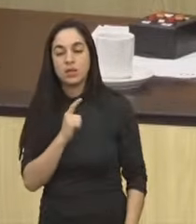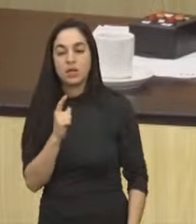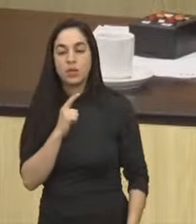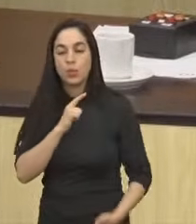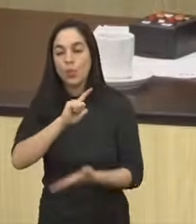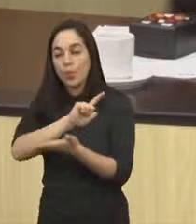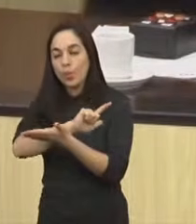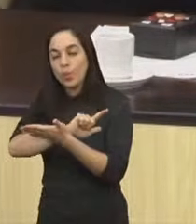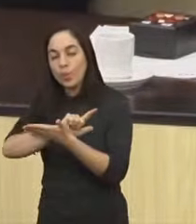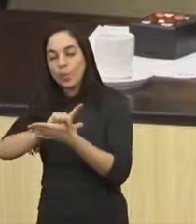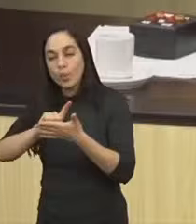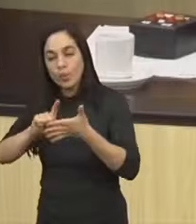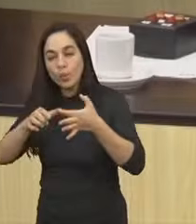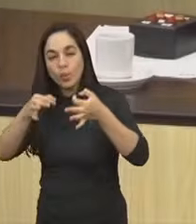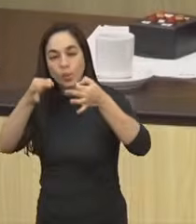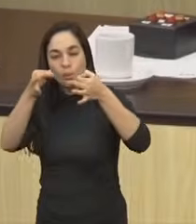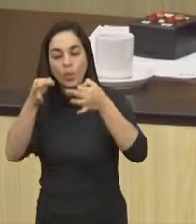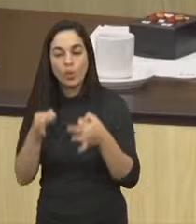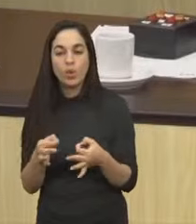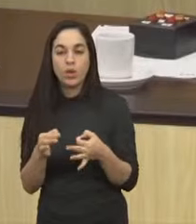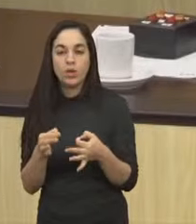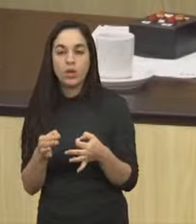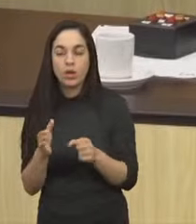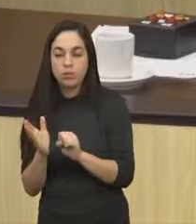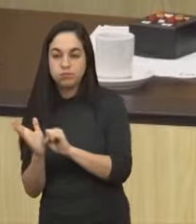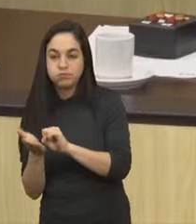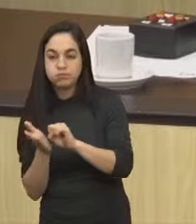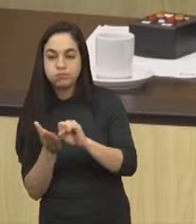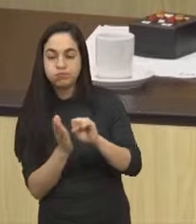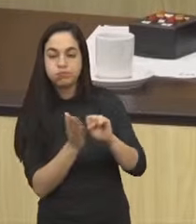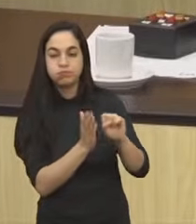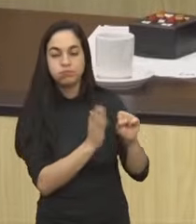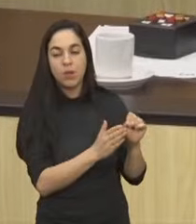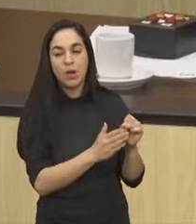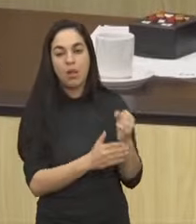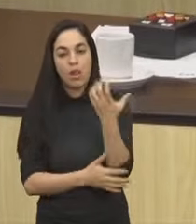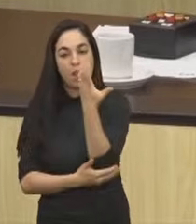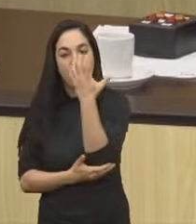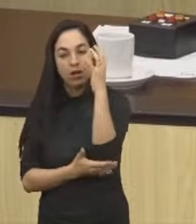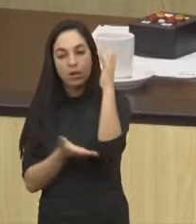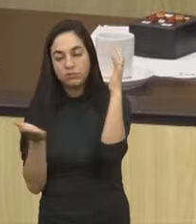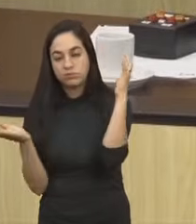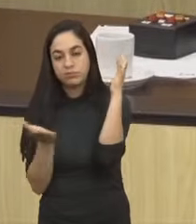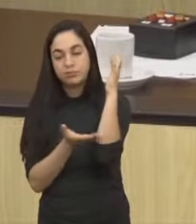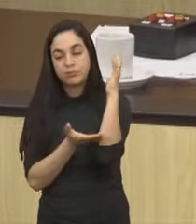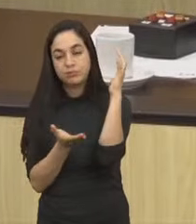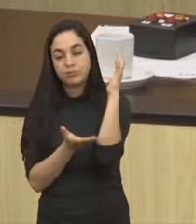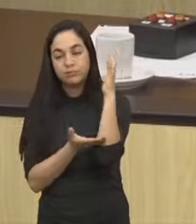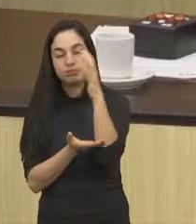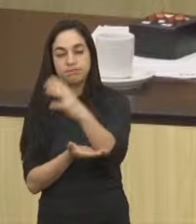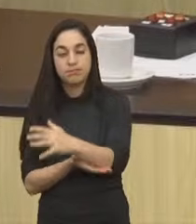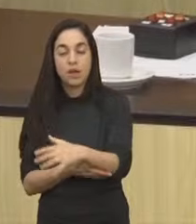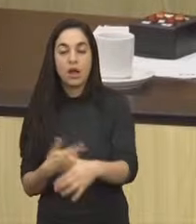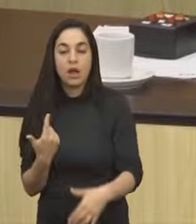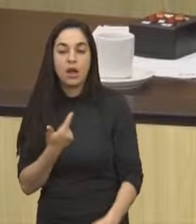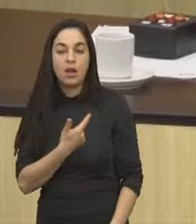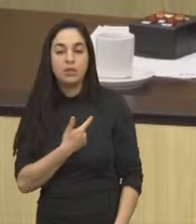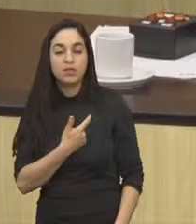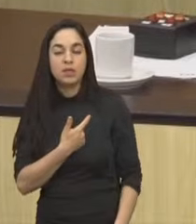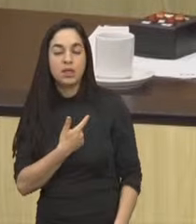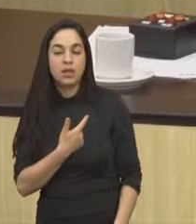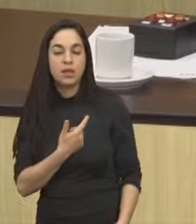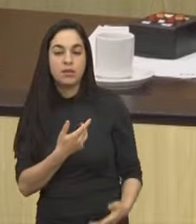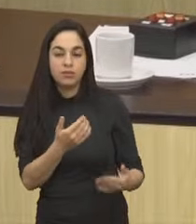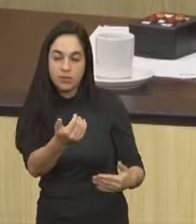e destinação adequada dos resíduos de poda das árvores. Recebemos reclamações dos munícipes relatando que a empresa